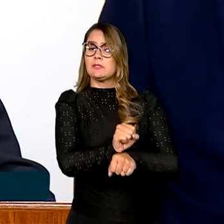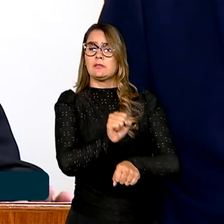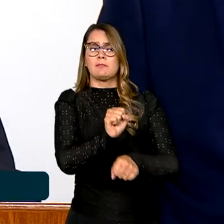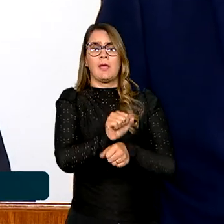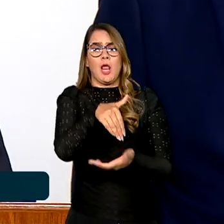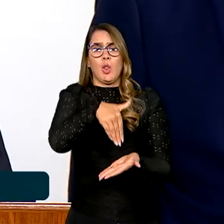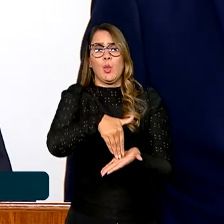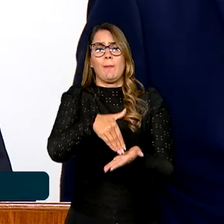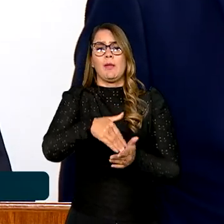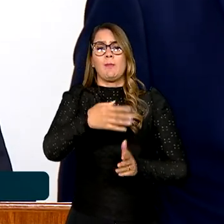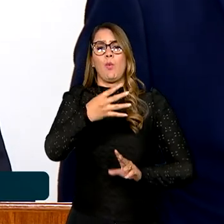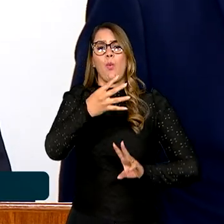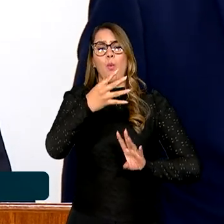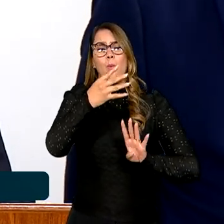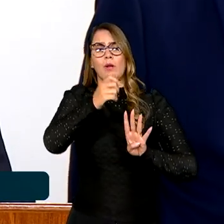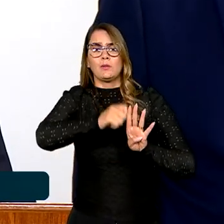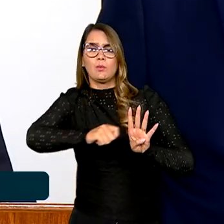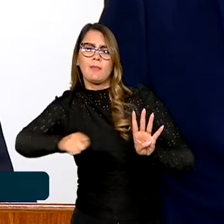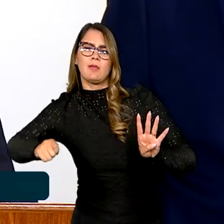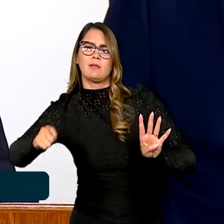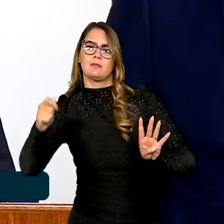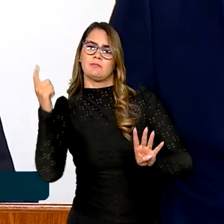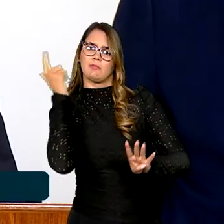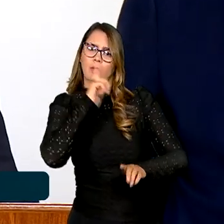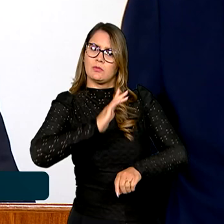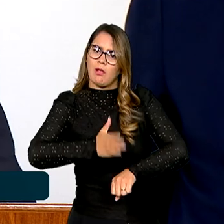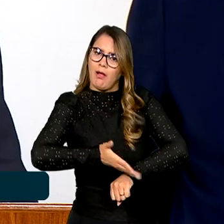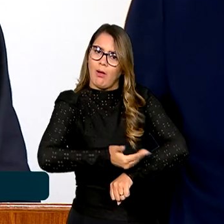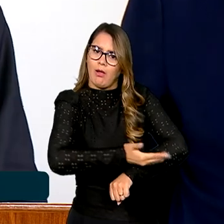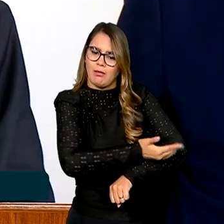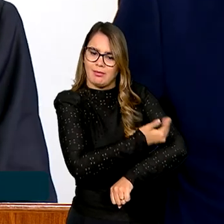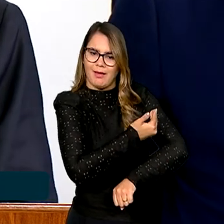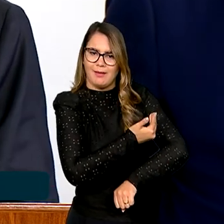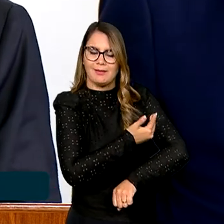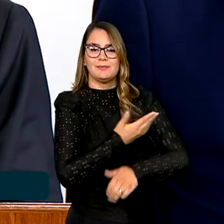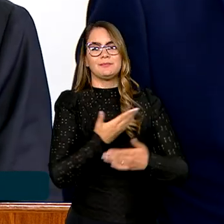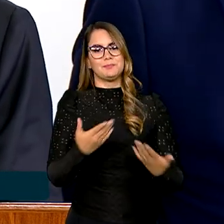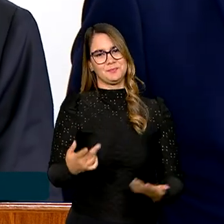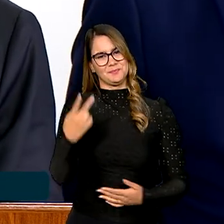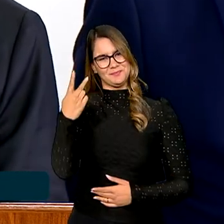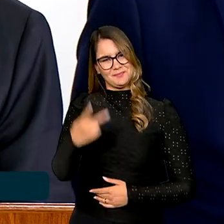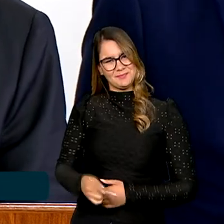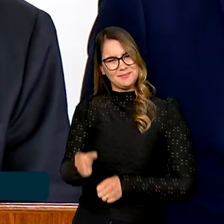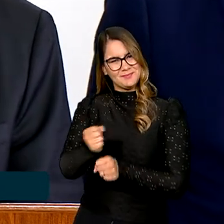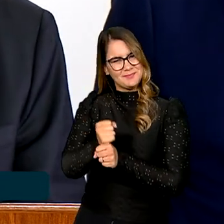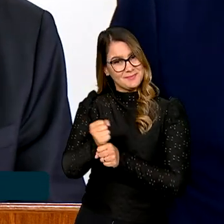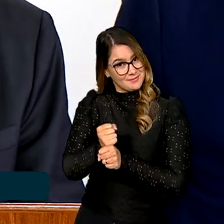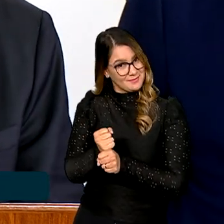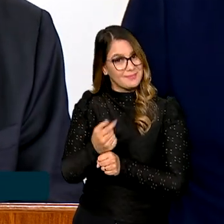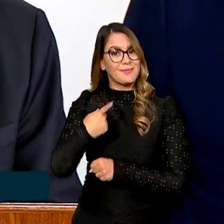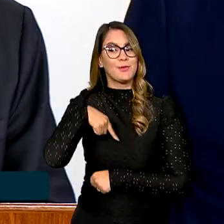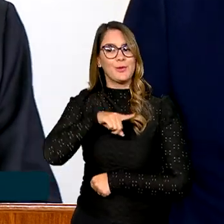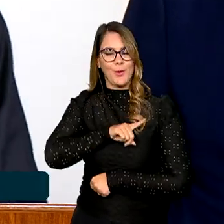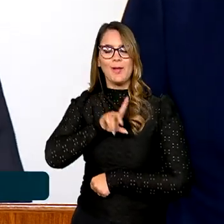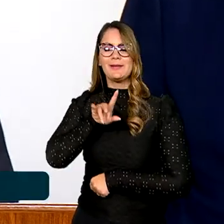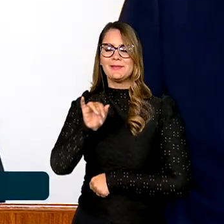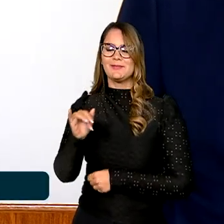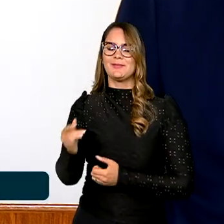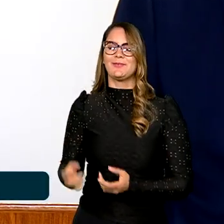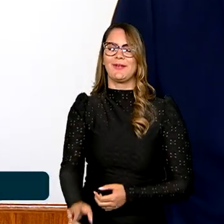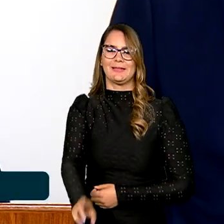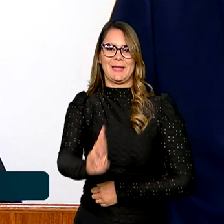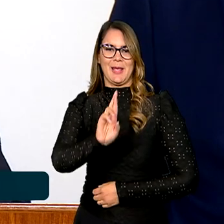mínimo 4 meses para fazer a colheita. Então, nós, esse ano, vamos colher o que